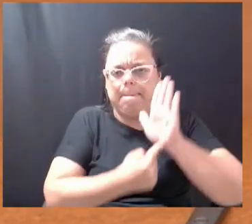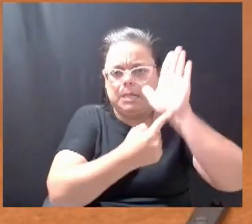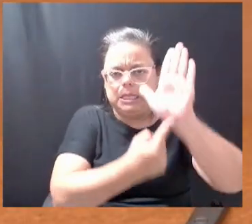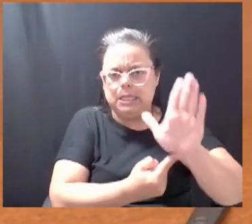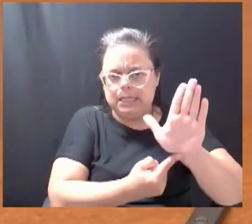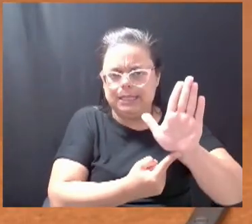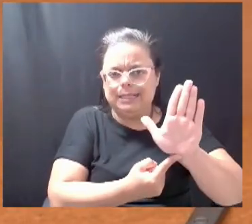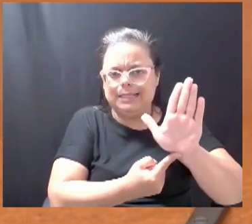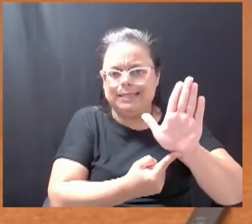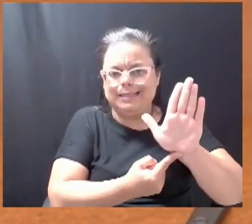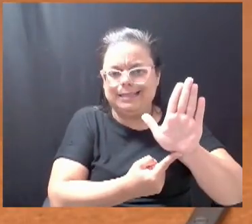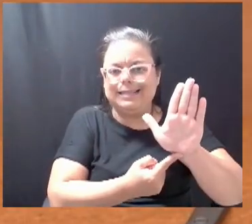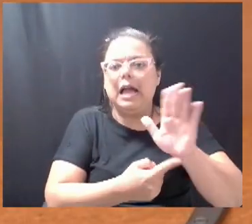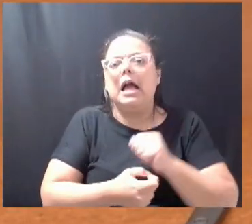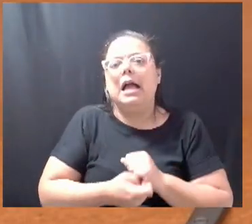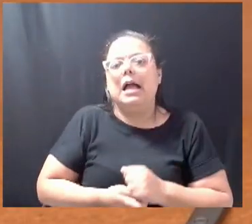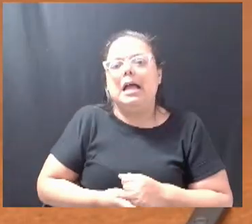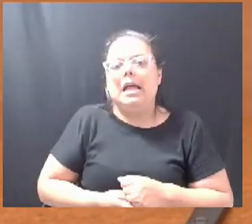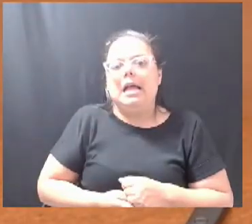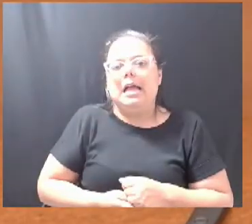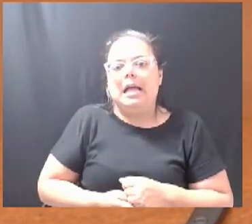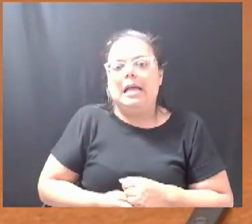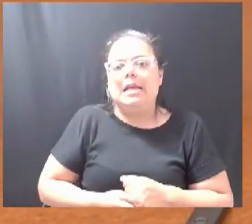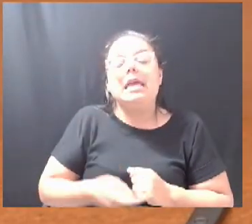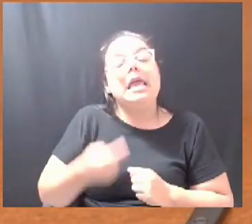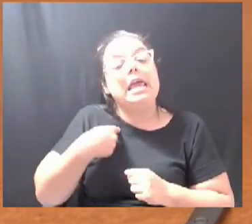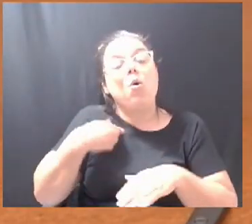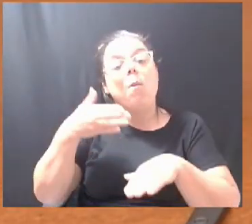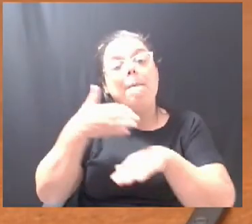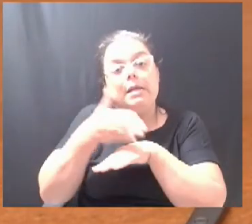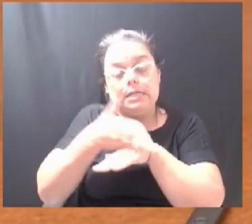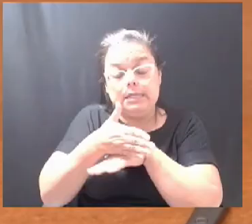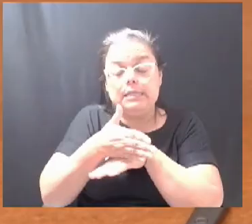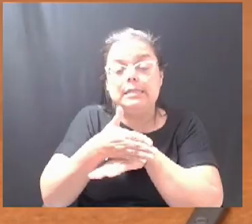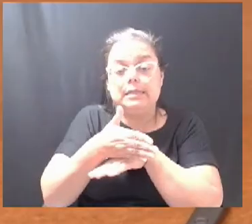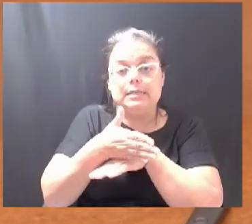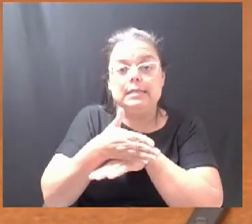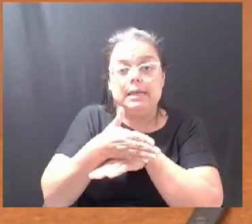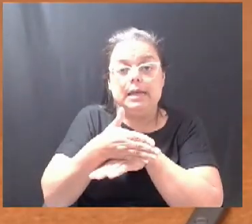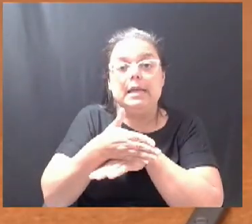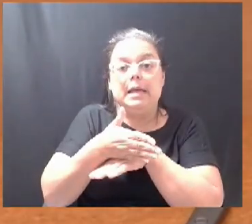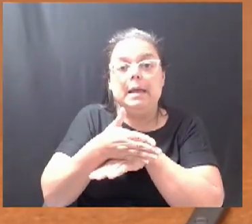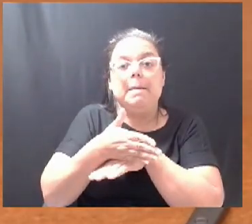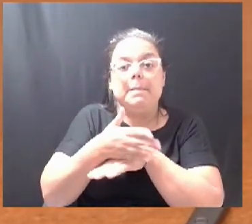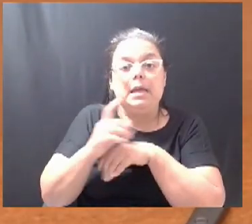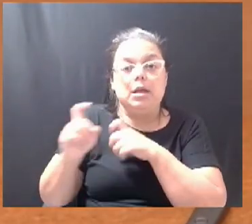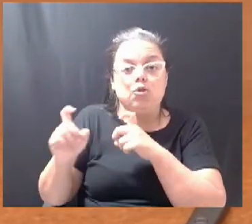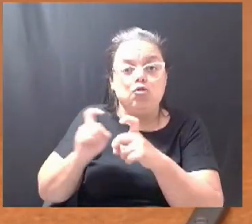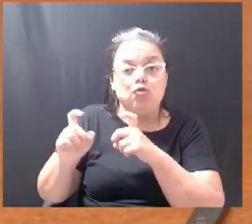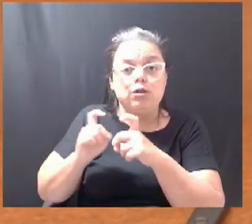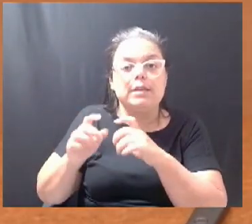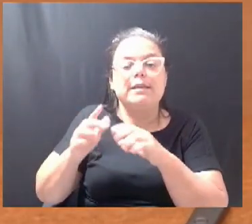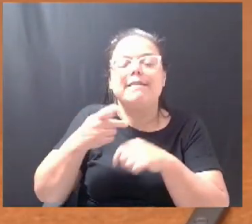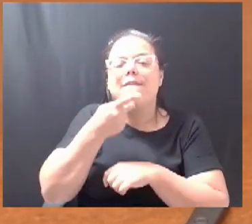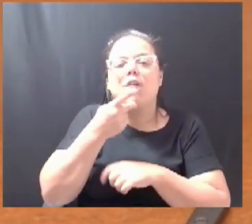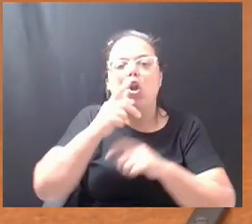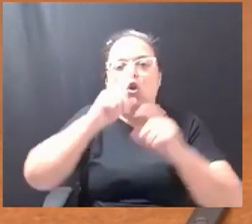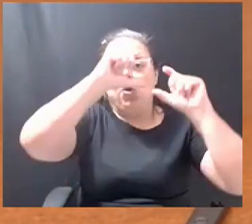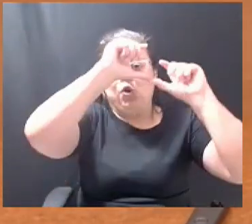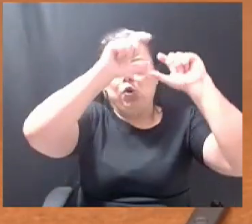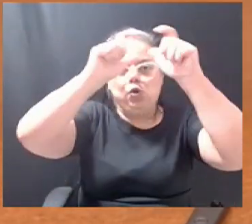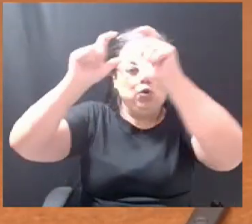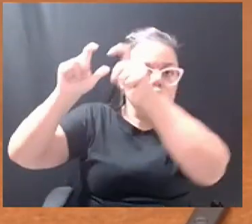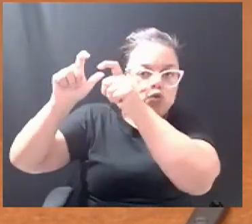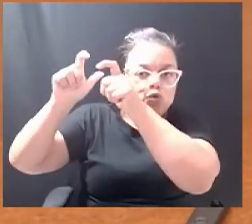Hoje eu participei de uma mesa que falou do transtorno